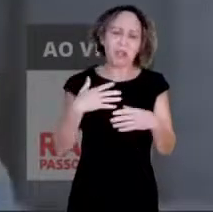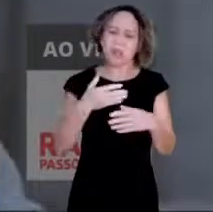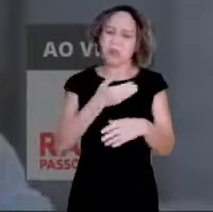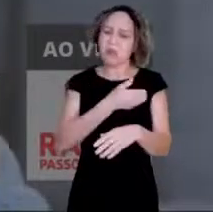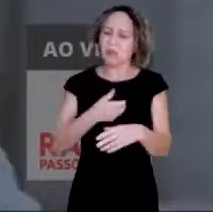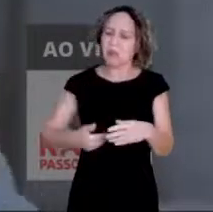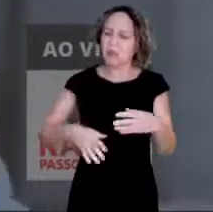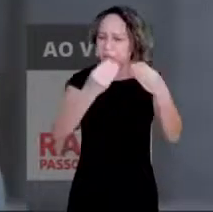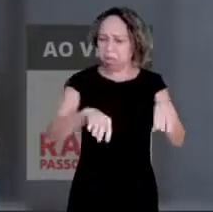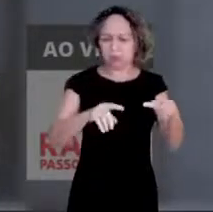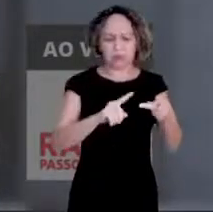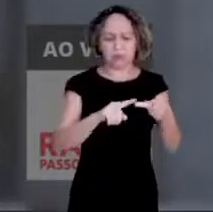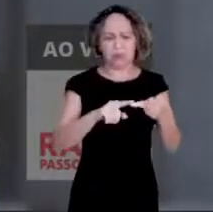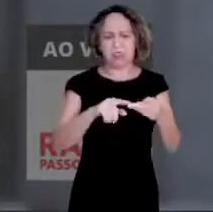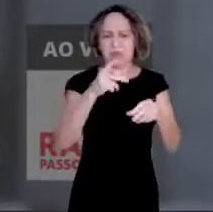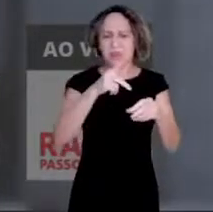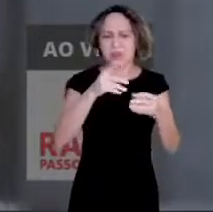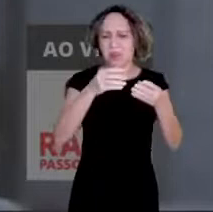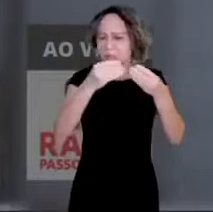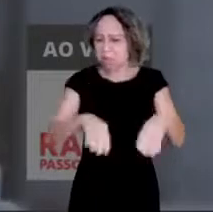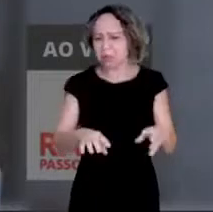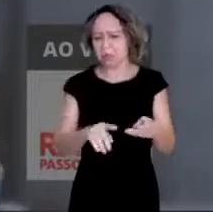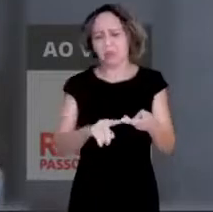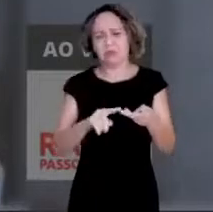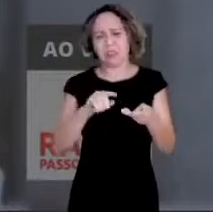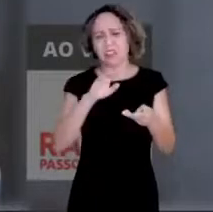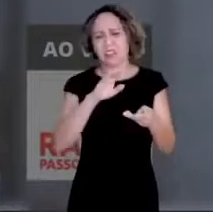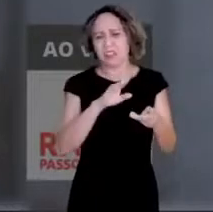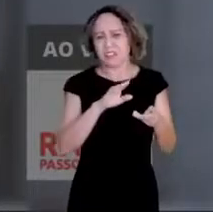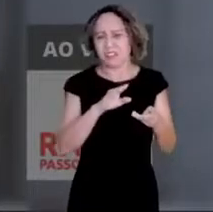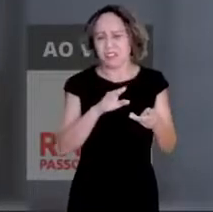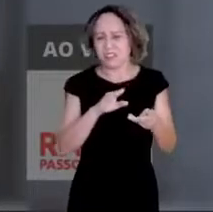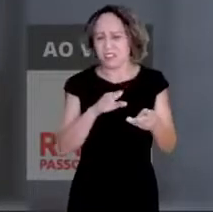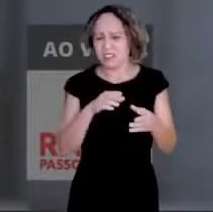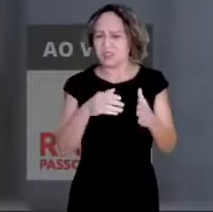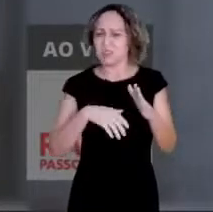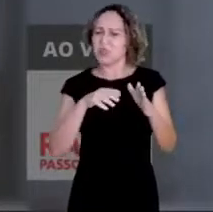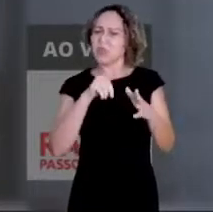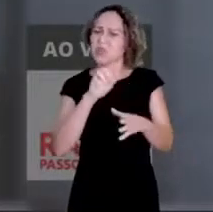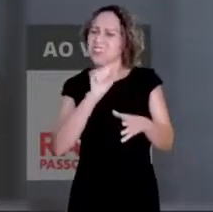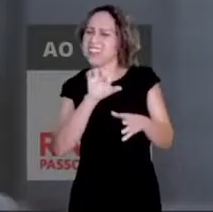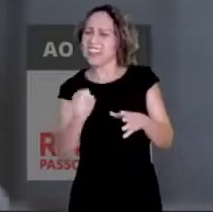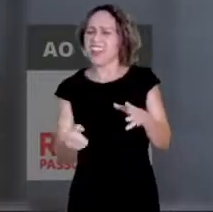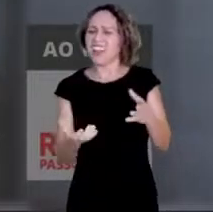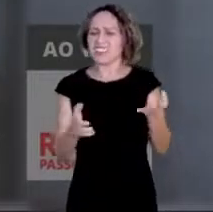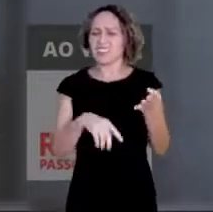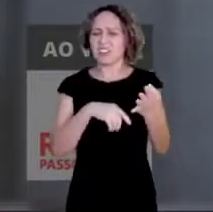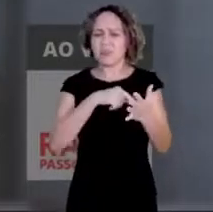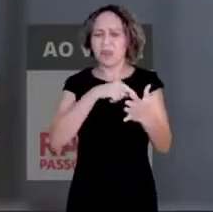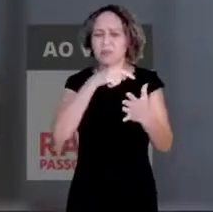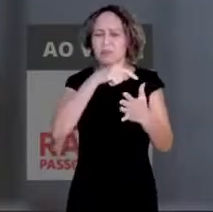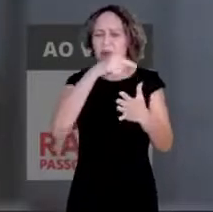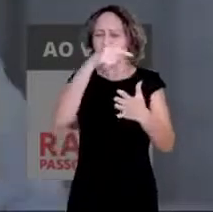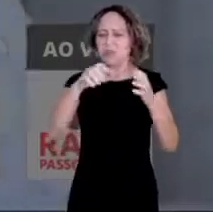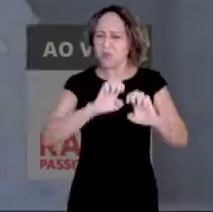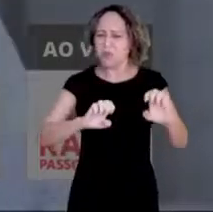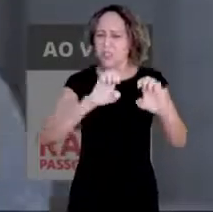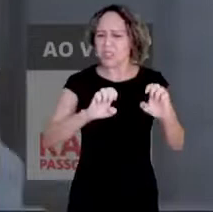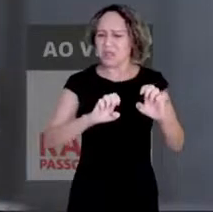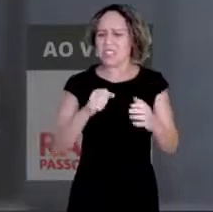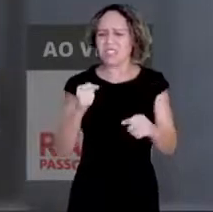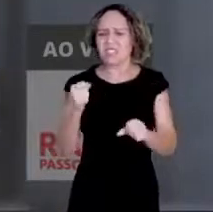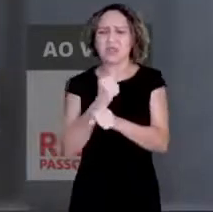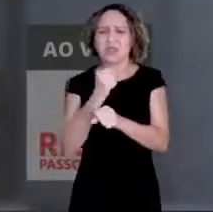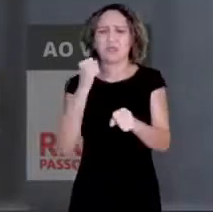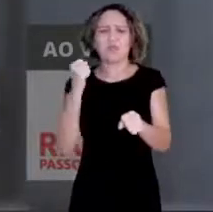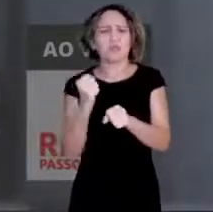consiga destruir tudo aquilo que os nossos antepassados construíram. E dizer para você, Mário, que é um prazer saber que essa